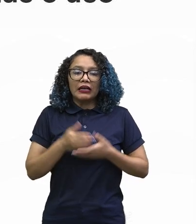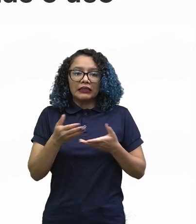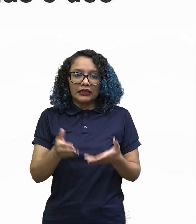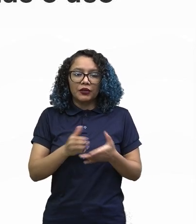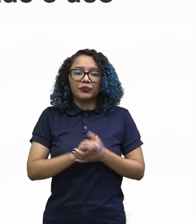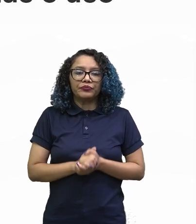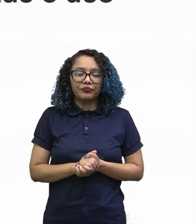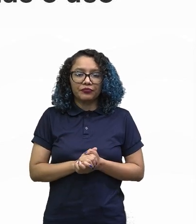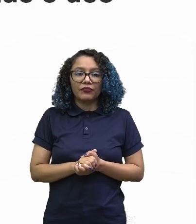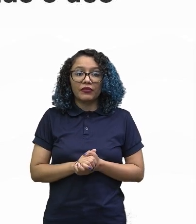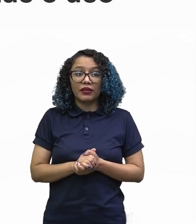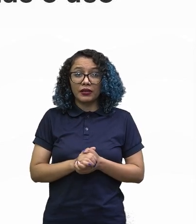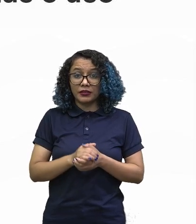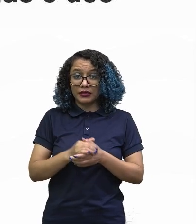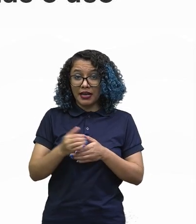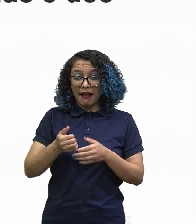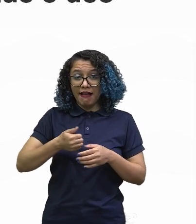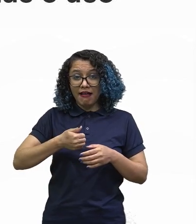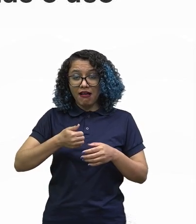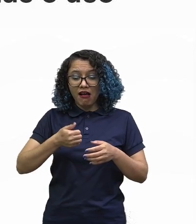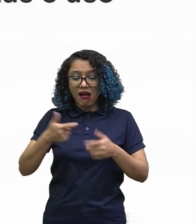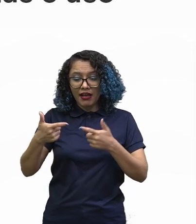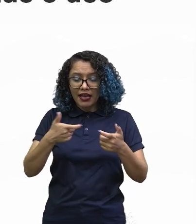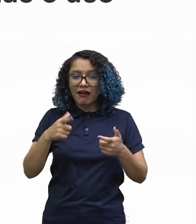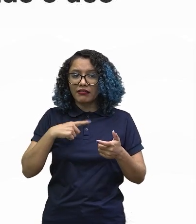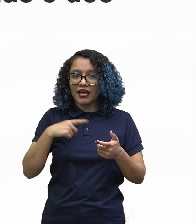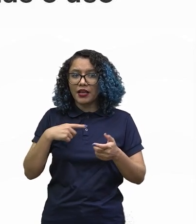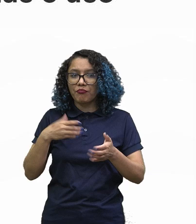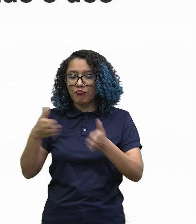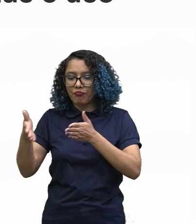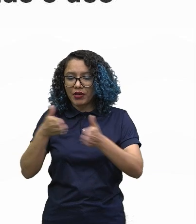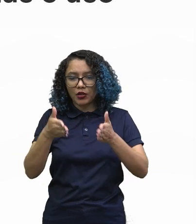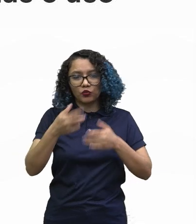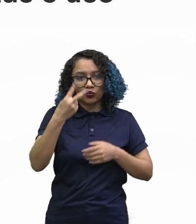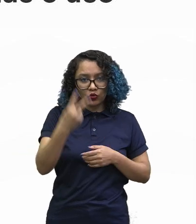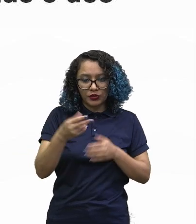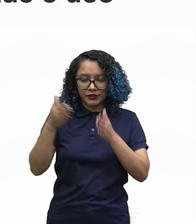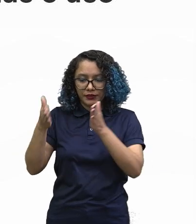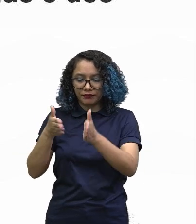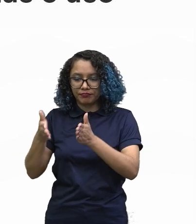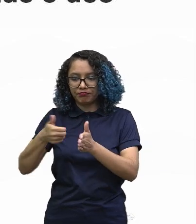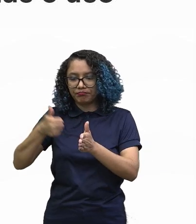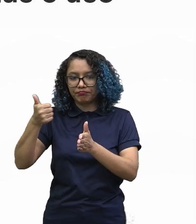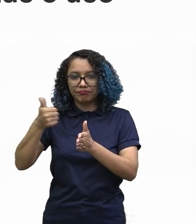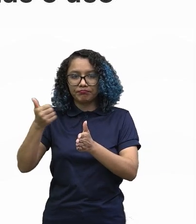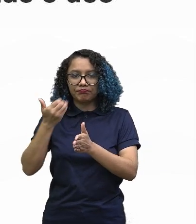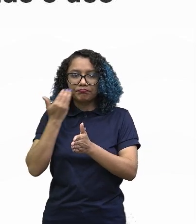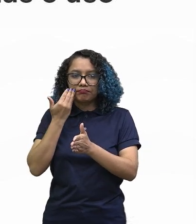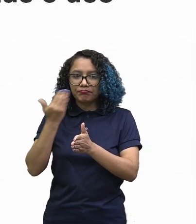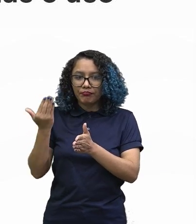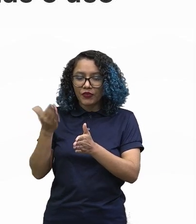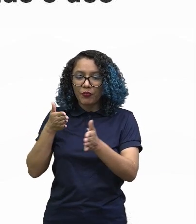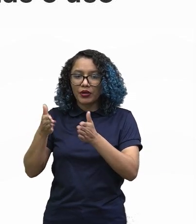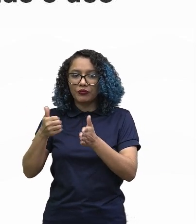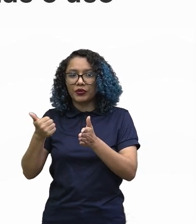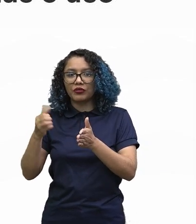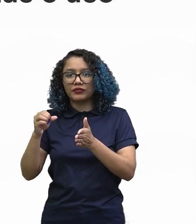ter dois momentos. A guerra de movimentos, que vai ficar ali em